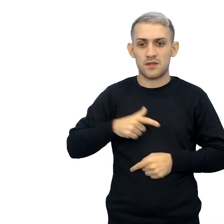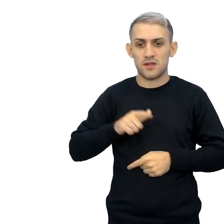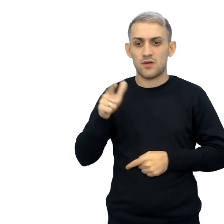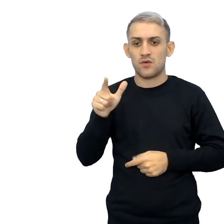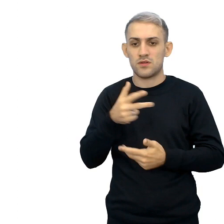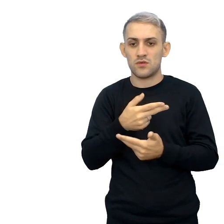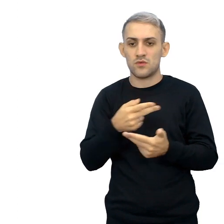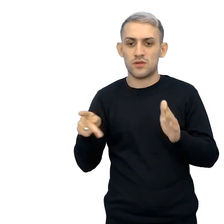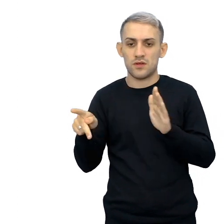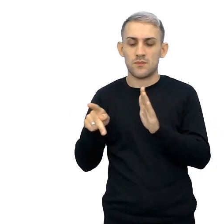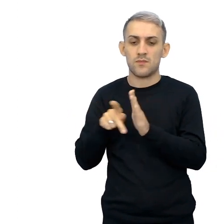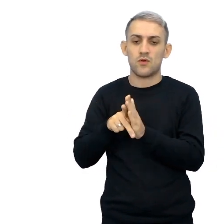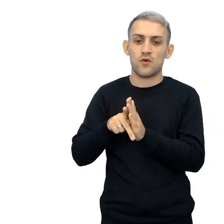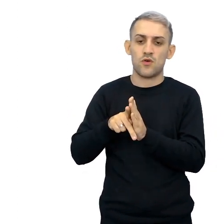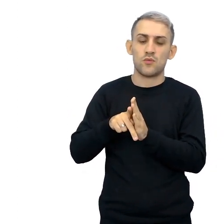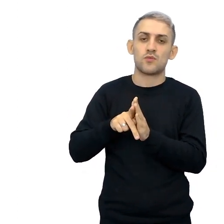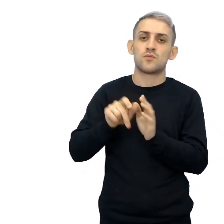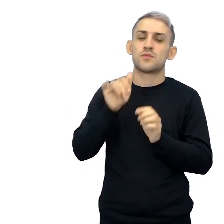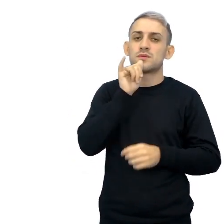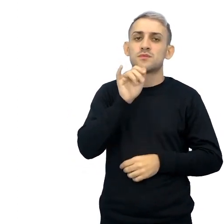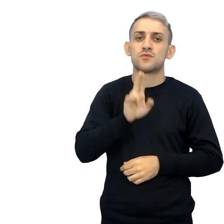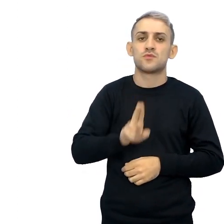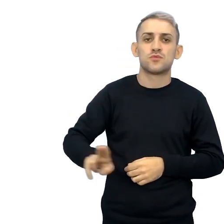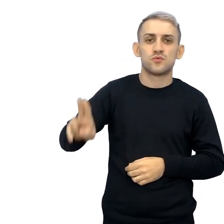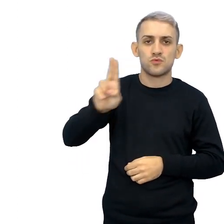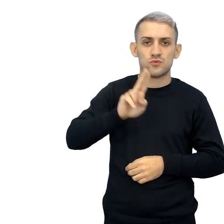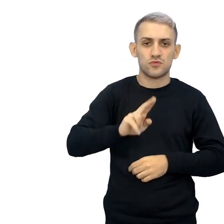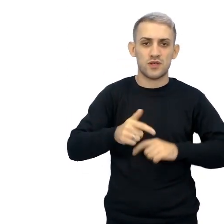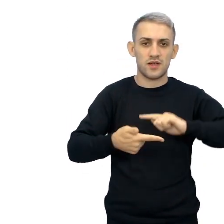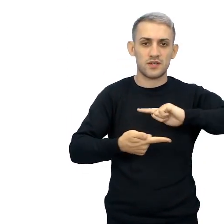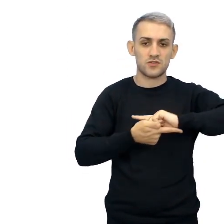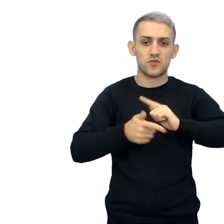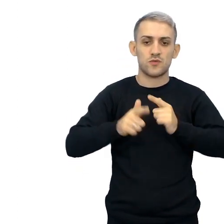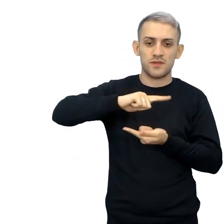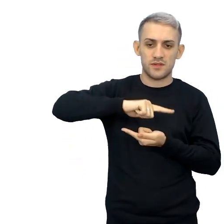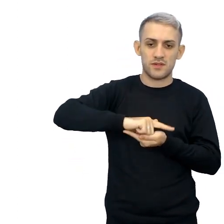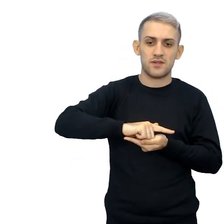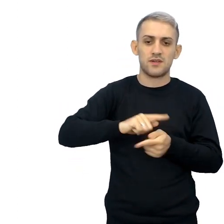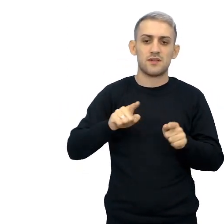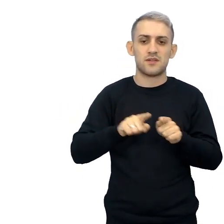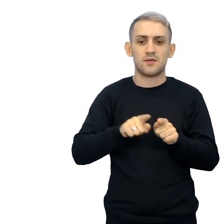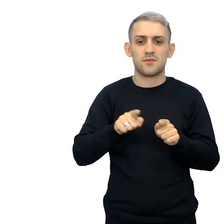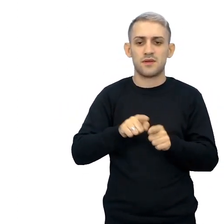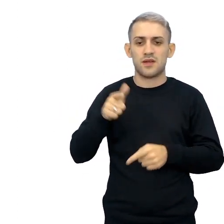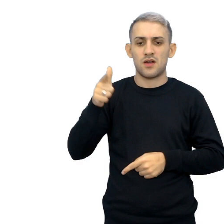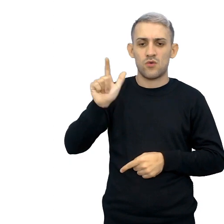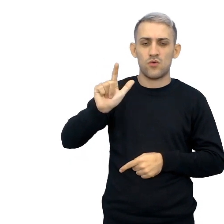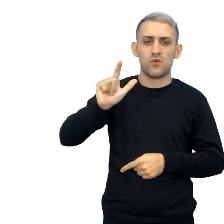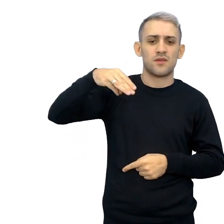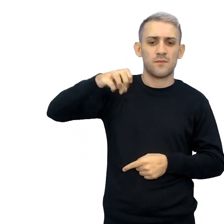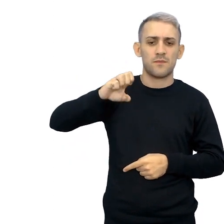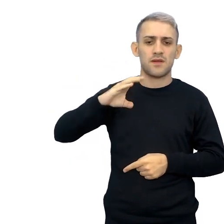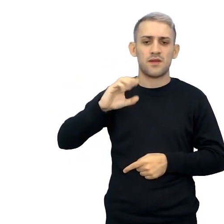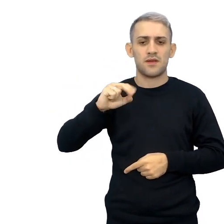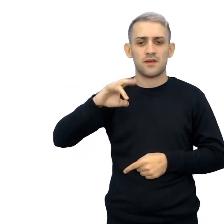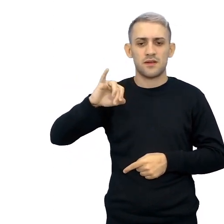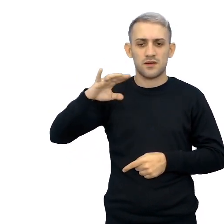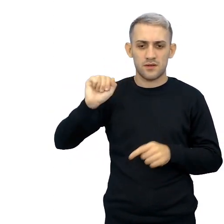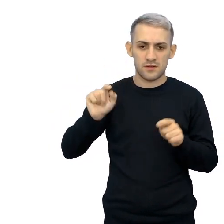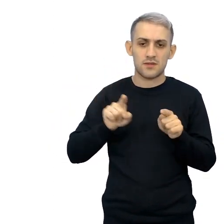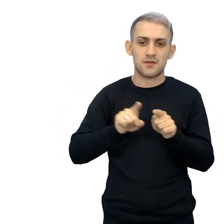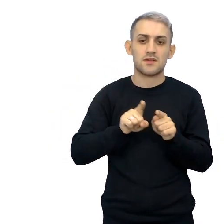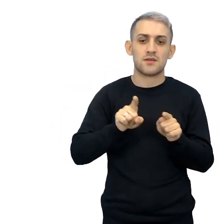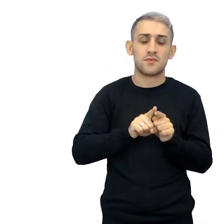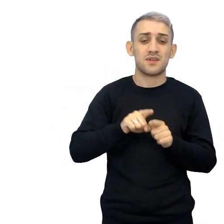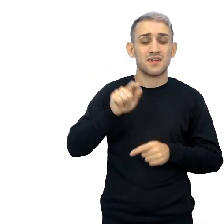unidades métricas como utilizadas em geometria, né, na cinemática, na mecânica, né, que